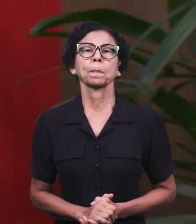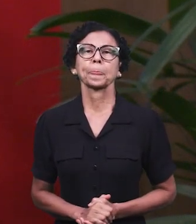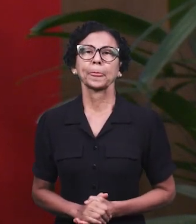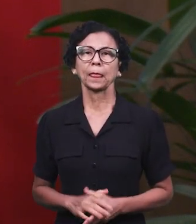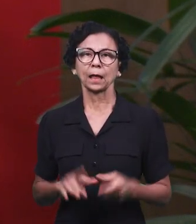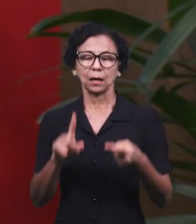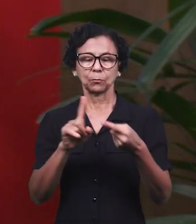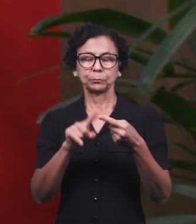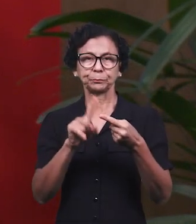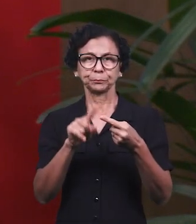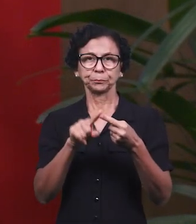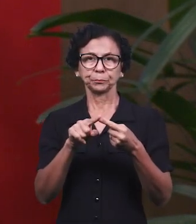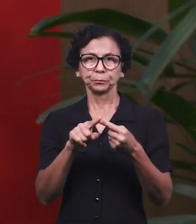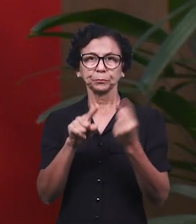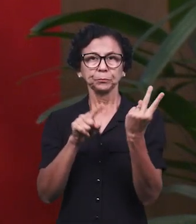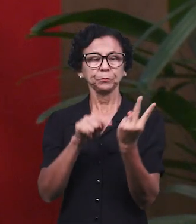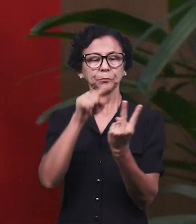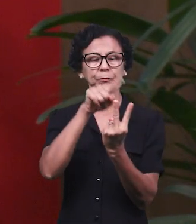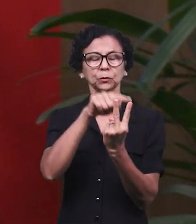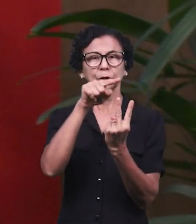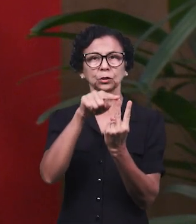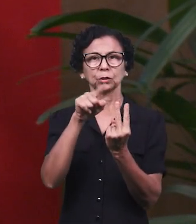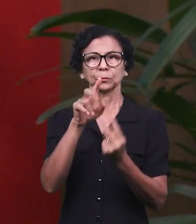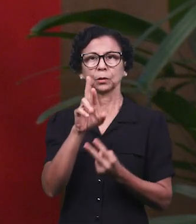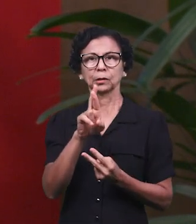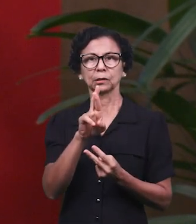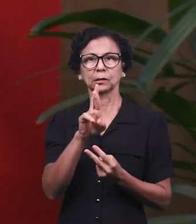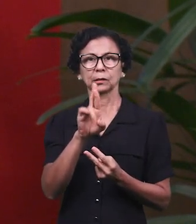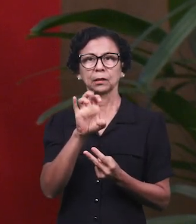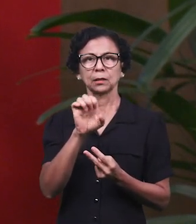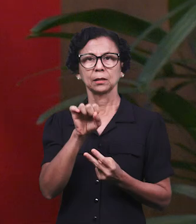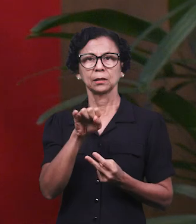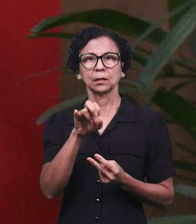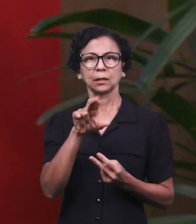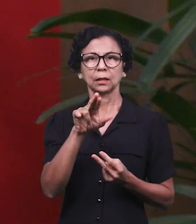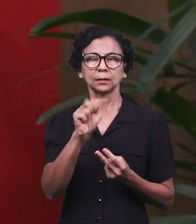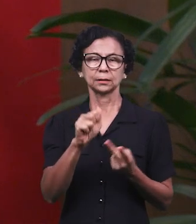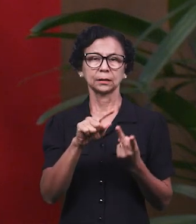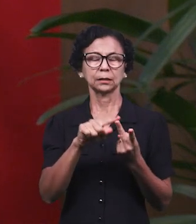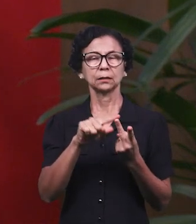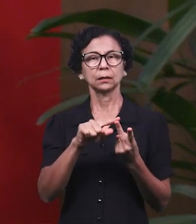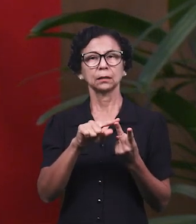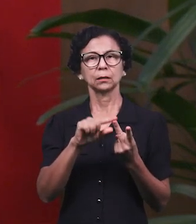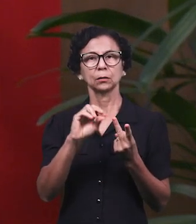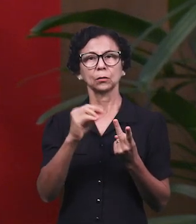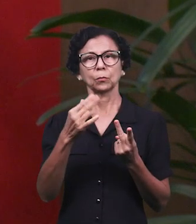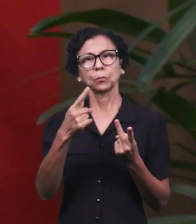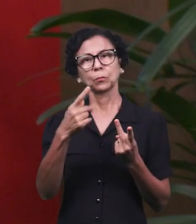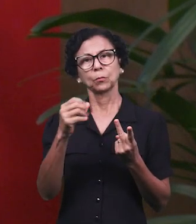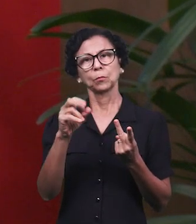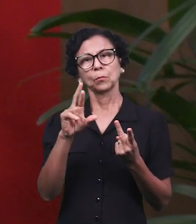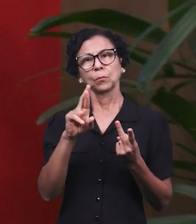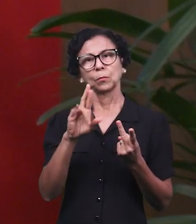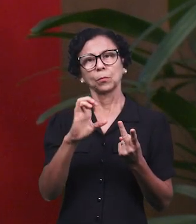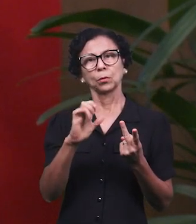Existem dois tipos, né? Nós podemos fazer com resina e podemos também fazer de